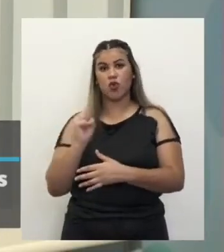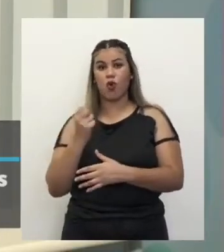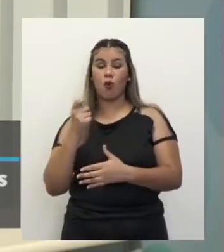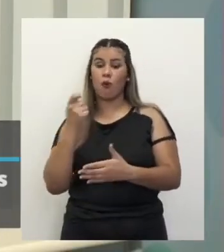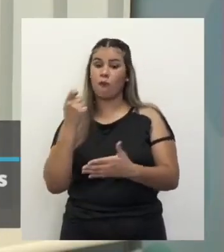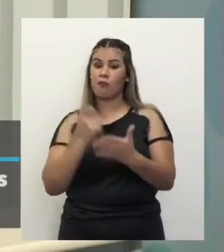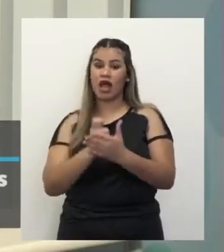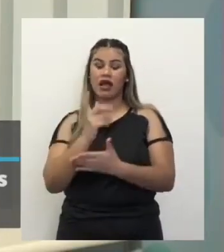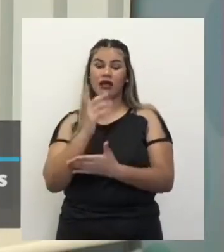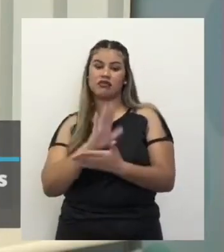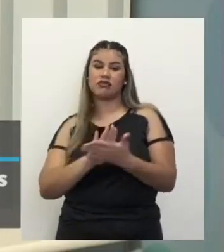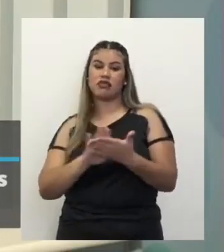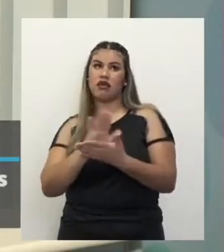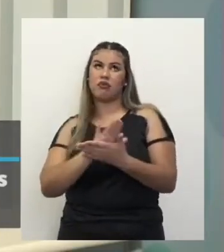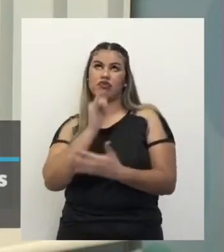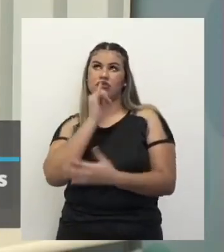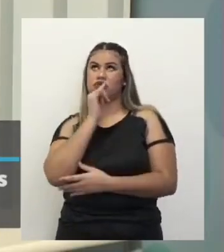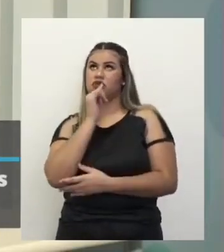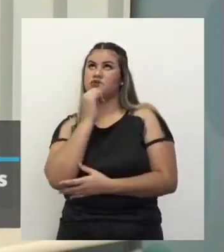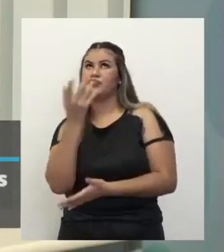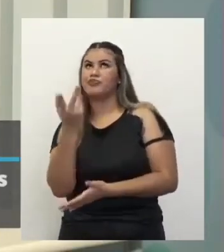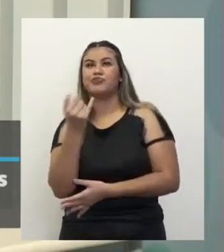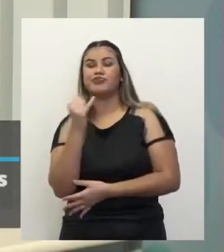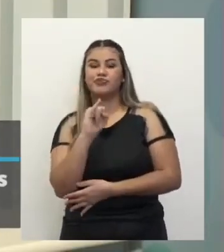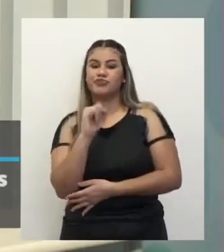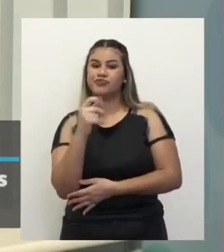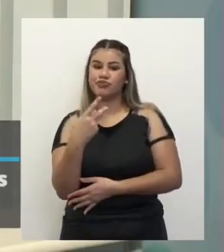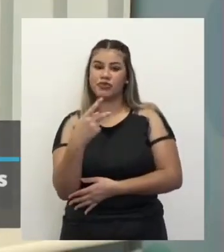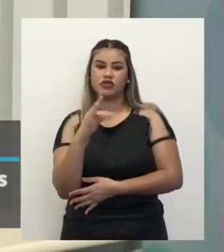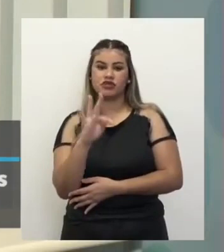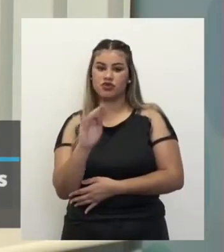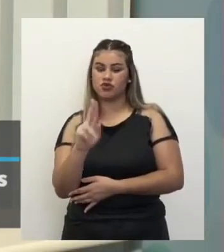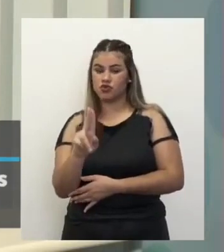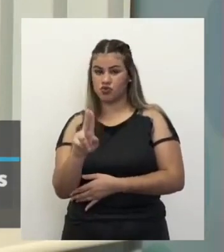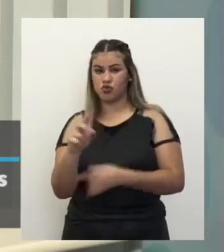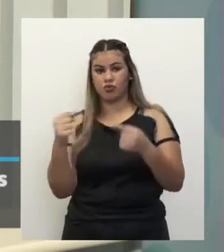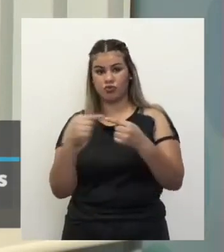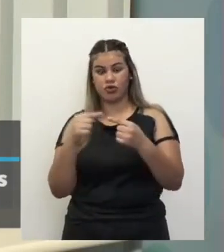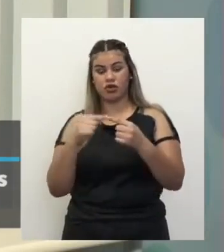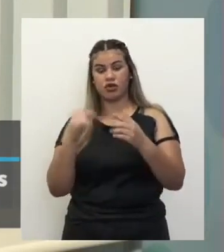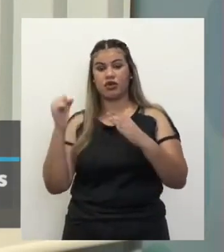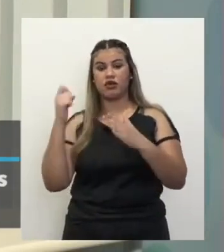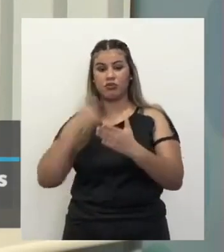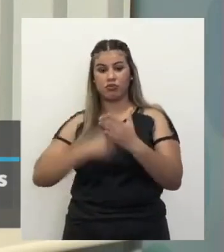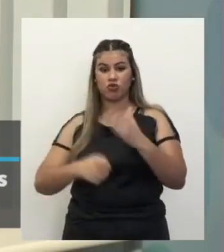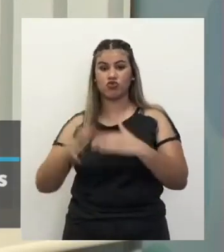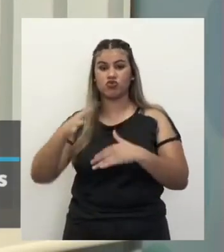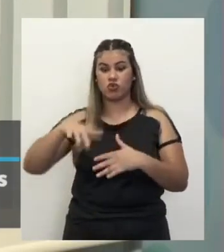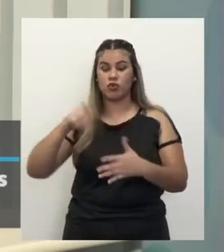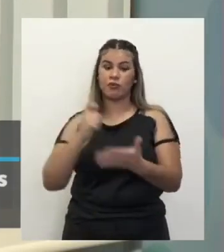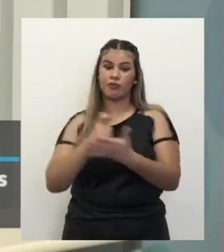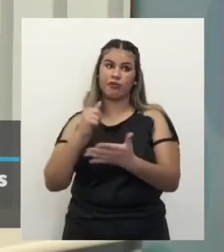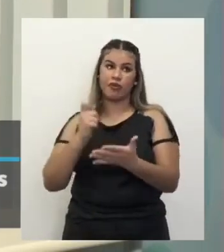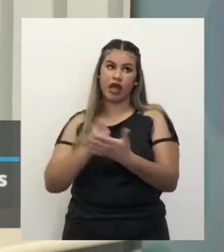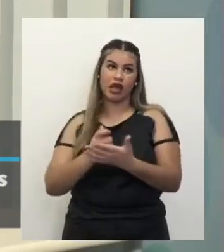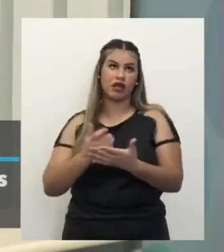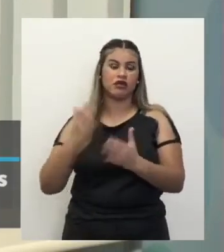imposto que todos nós pagamos, seja residencial, industrial e tudo mais. E a gente chega